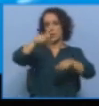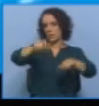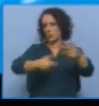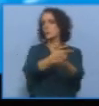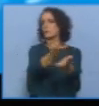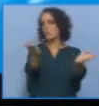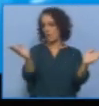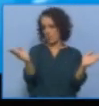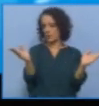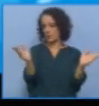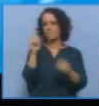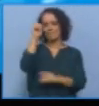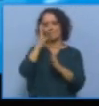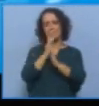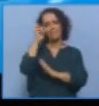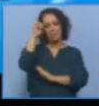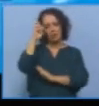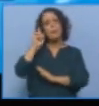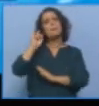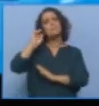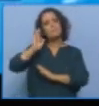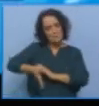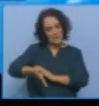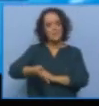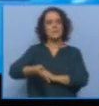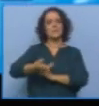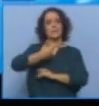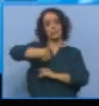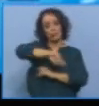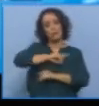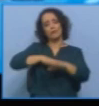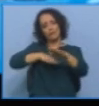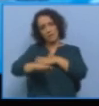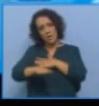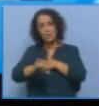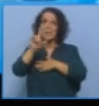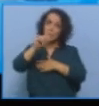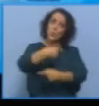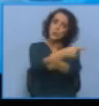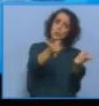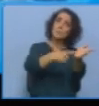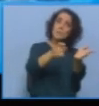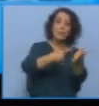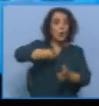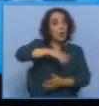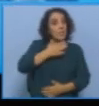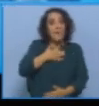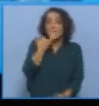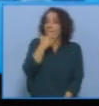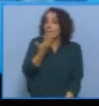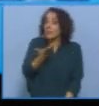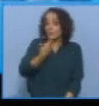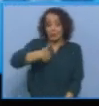Deus merece que o façamos e os outros precisam. E também nos faz felizes. Somos os